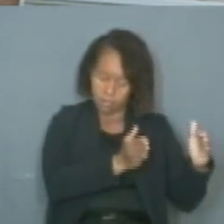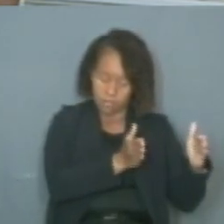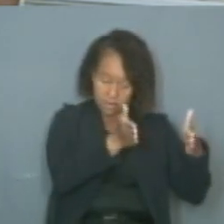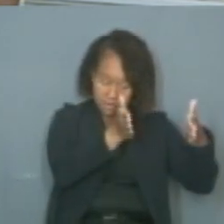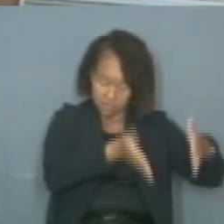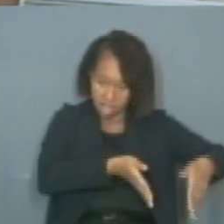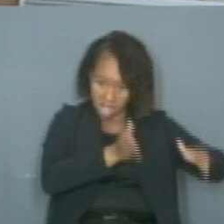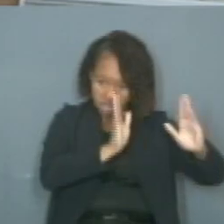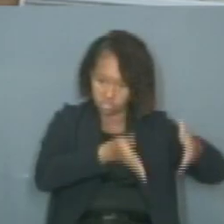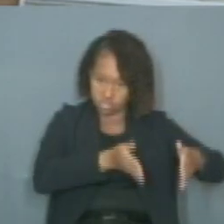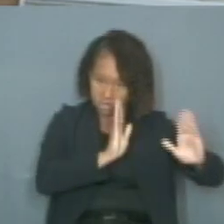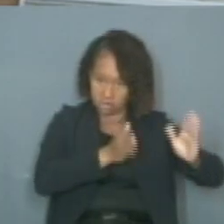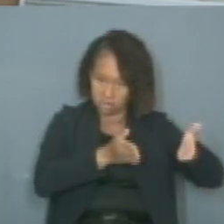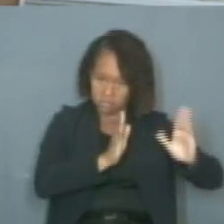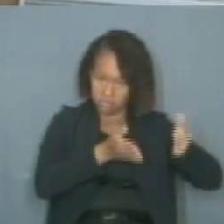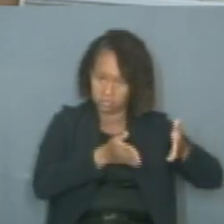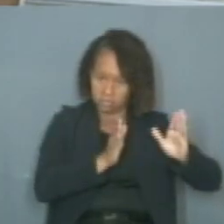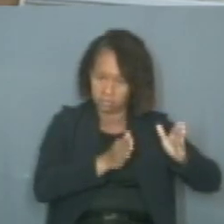faixa